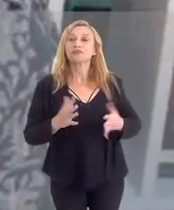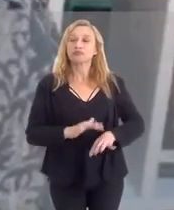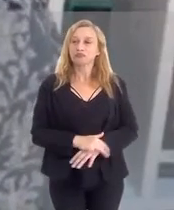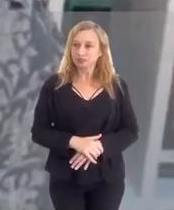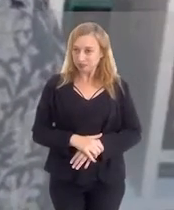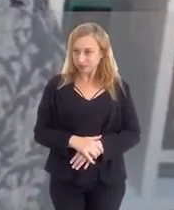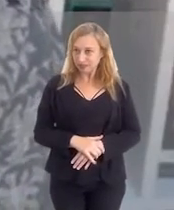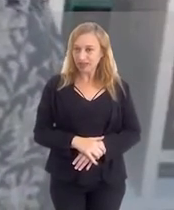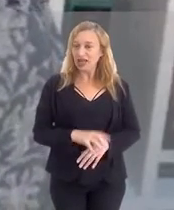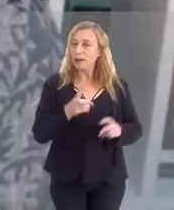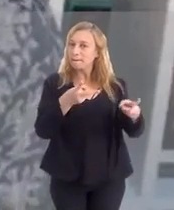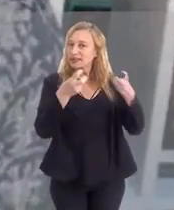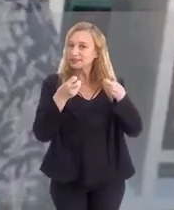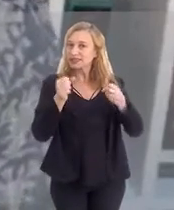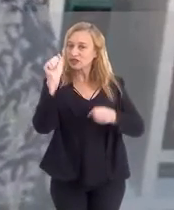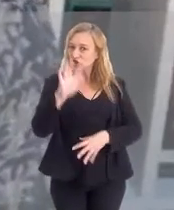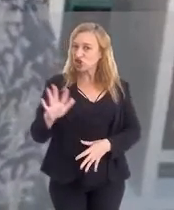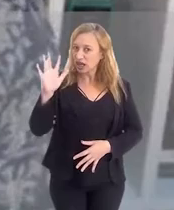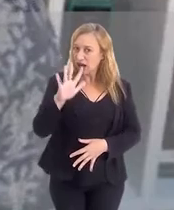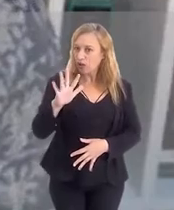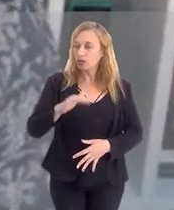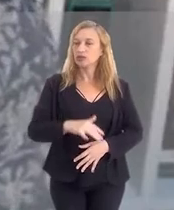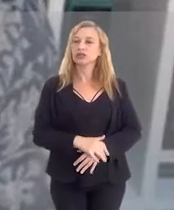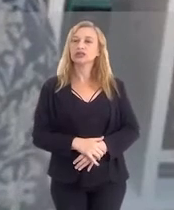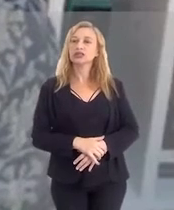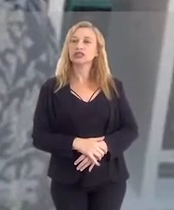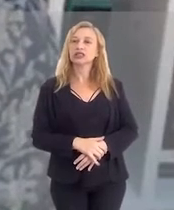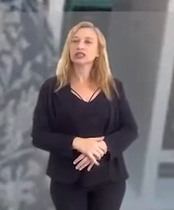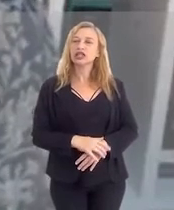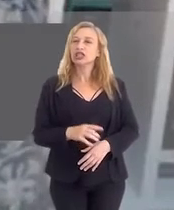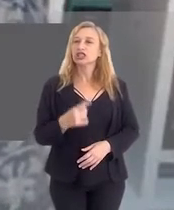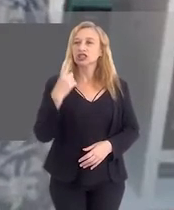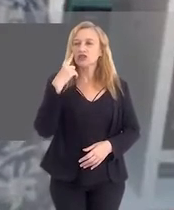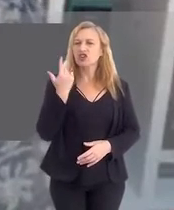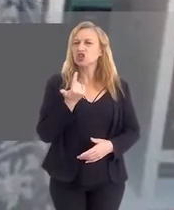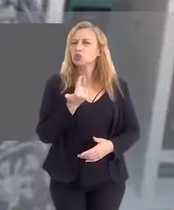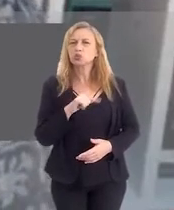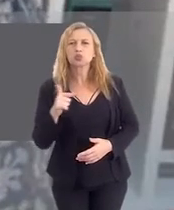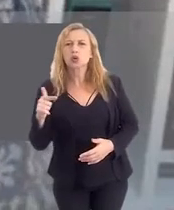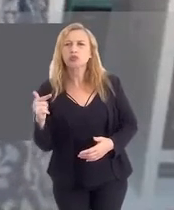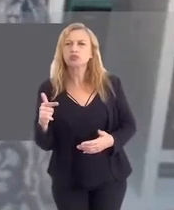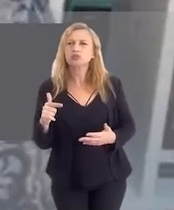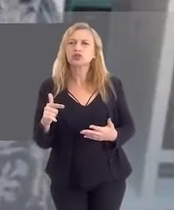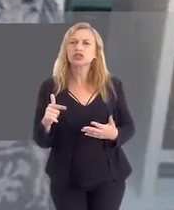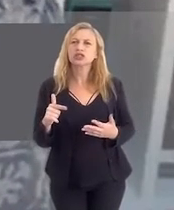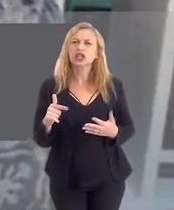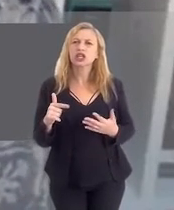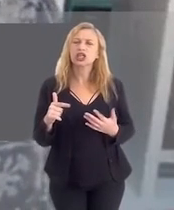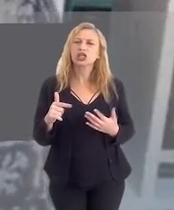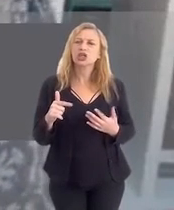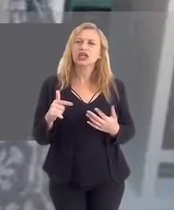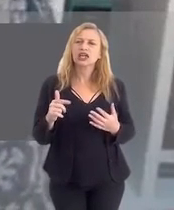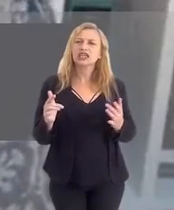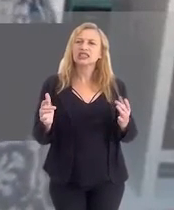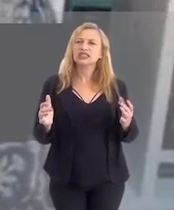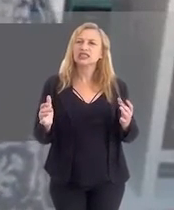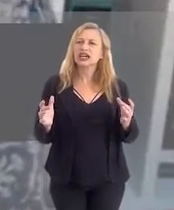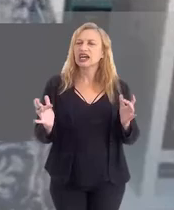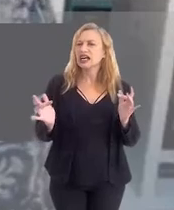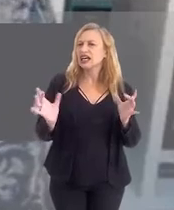Exatamente. Agora, é curioso, na percepção geral, né, a gente constata que não existe normalmente